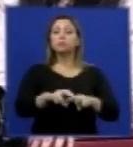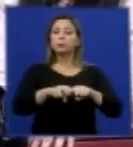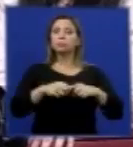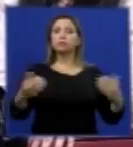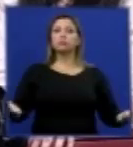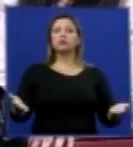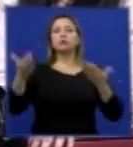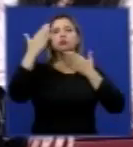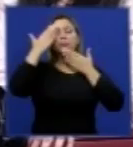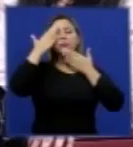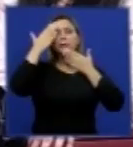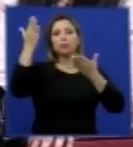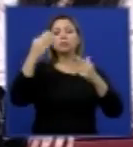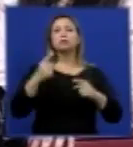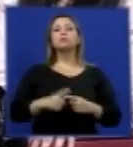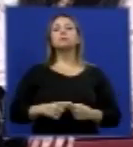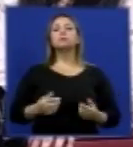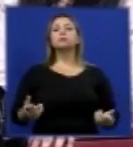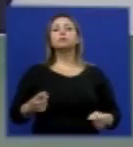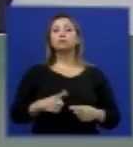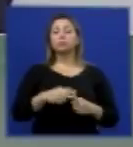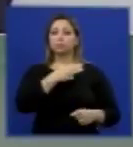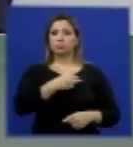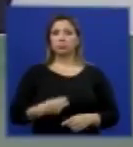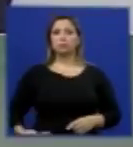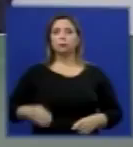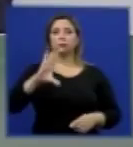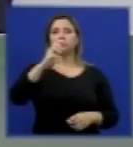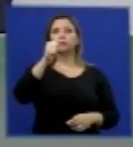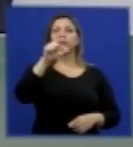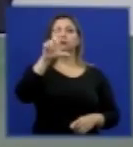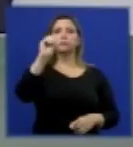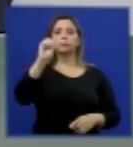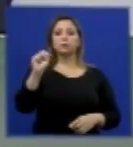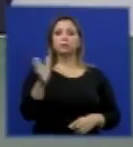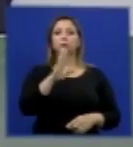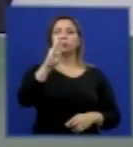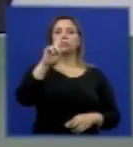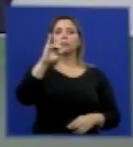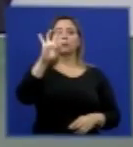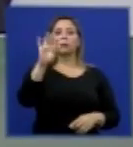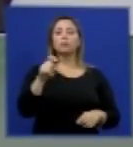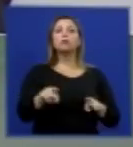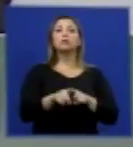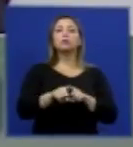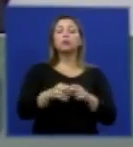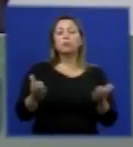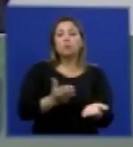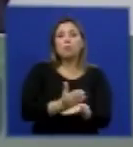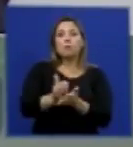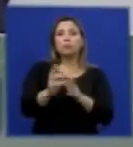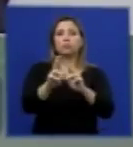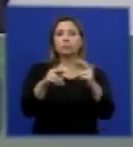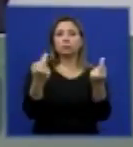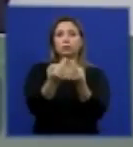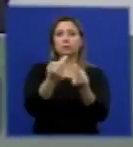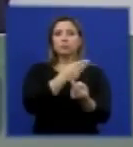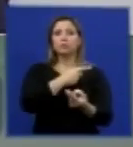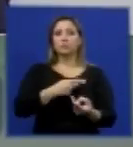à circunstância de que, como disse o ministro Carlos Brito, quando da relatoria e na presidência da audiência pública número